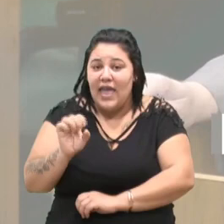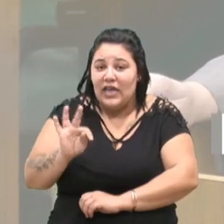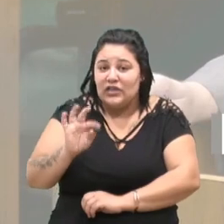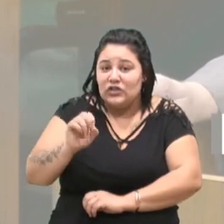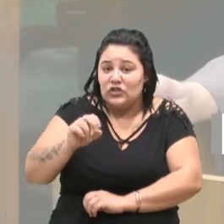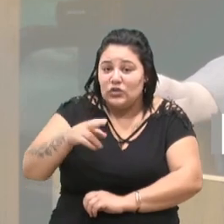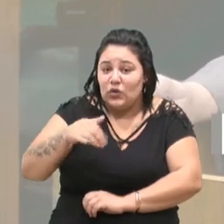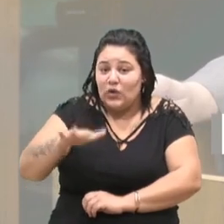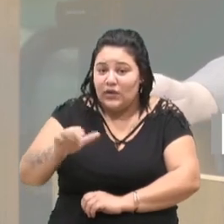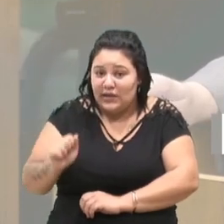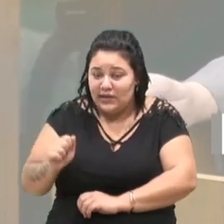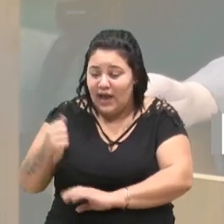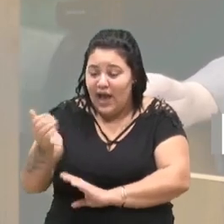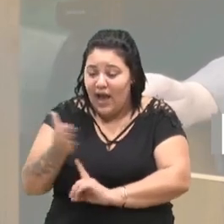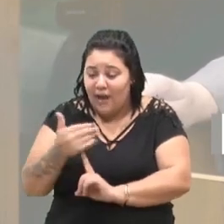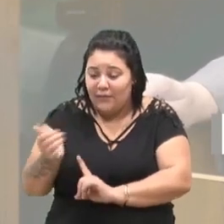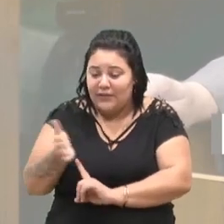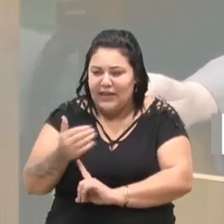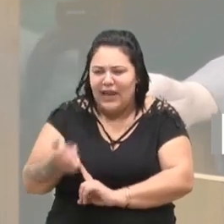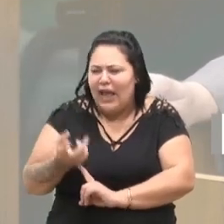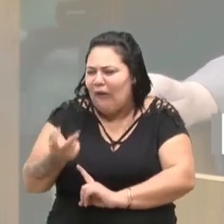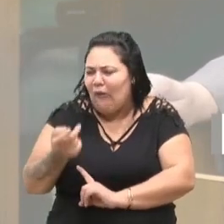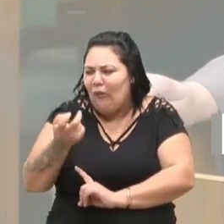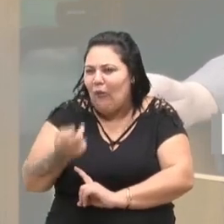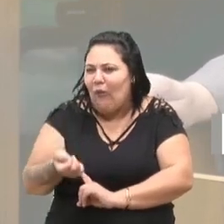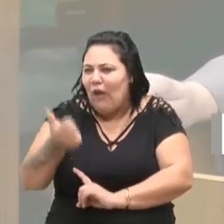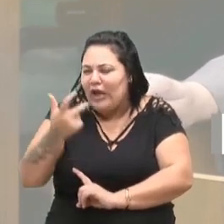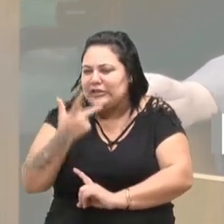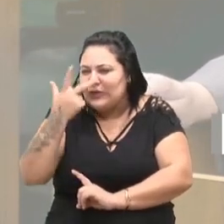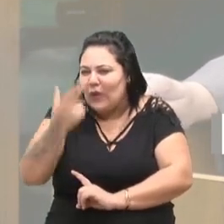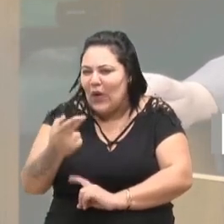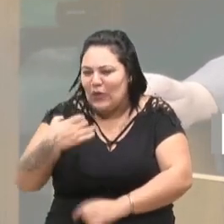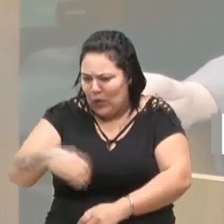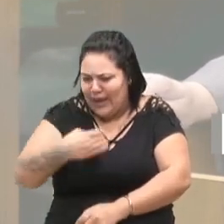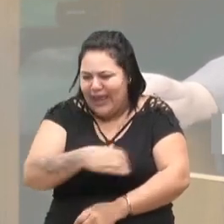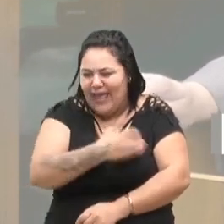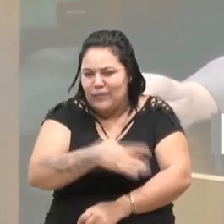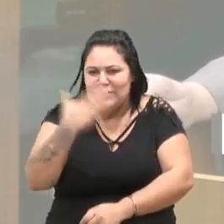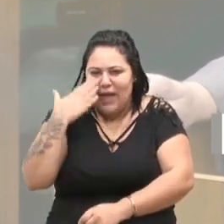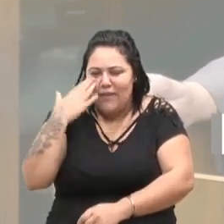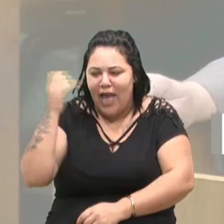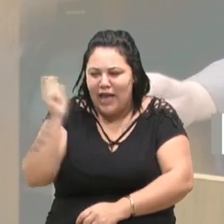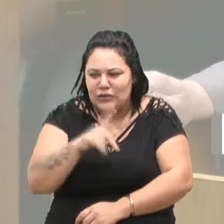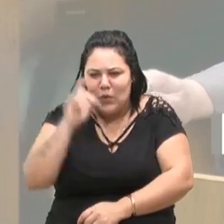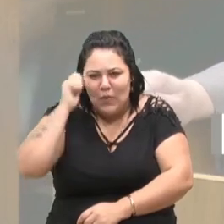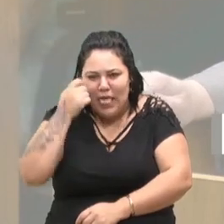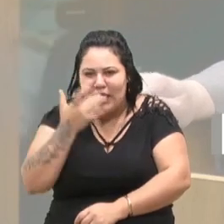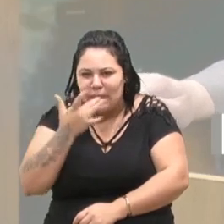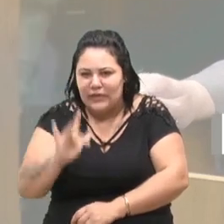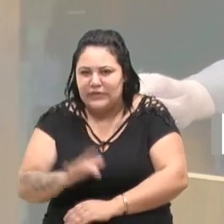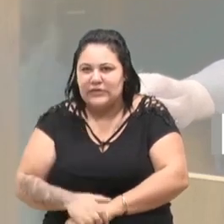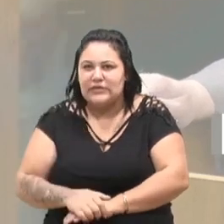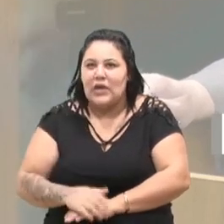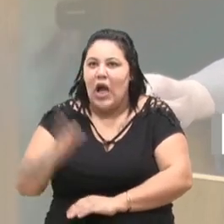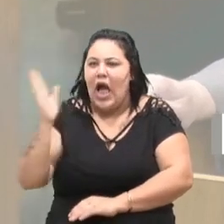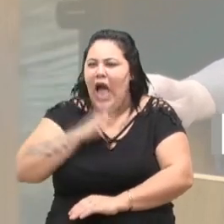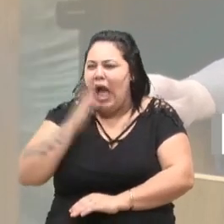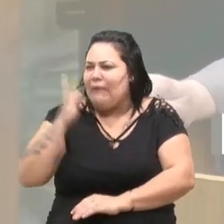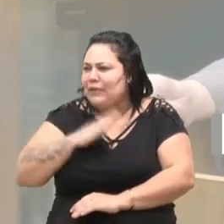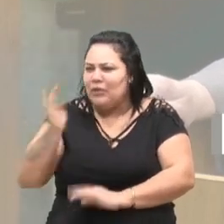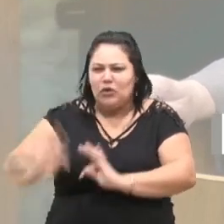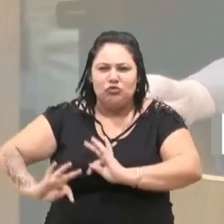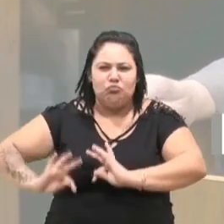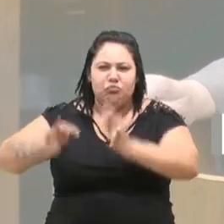Estônia, que é como se fosse a bandeira do Grêmio, é azul, preto e branca. Eles estão absurdamente disparados em